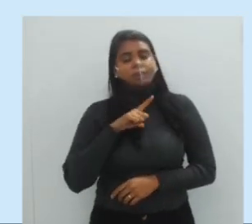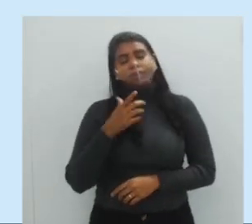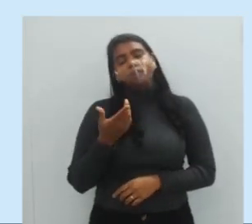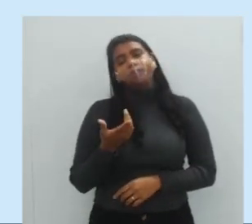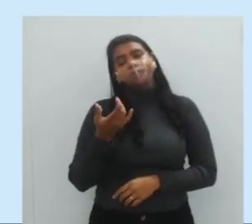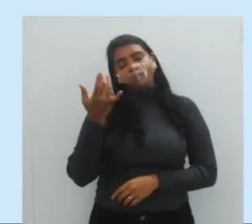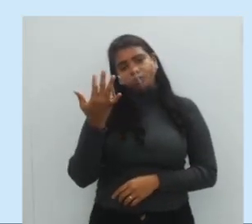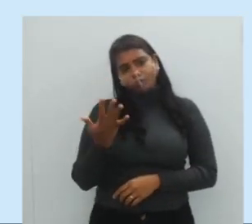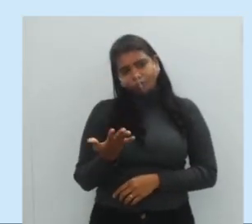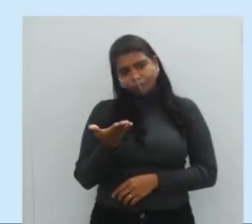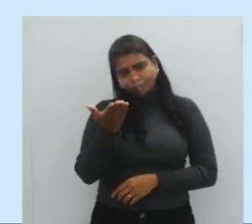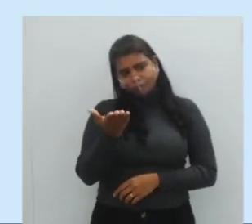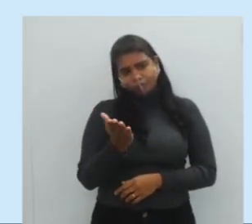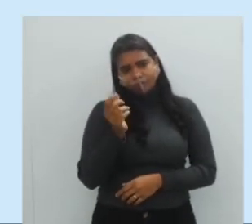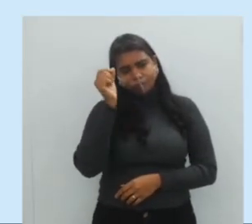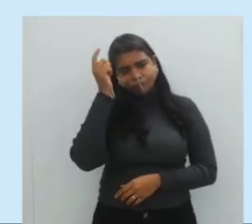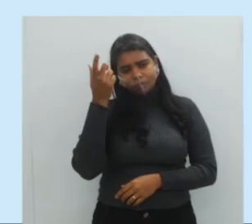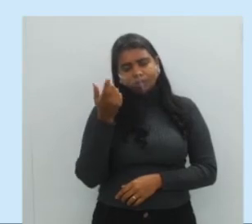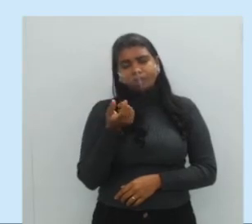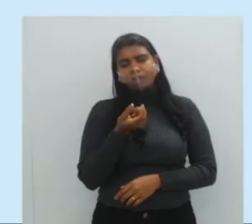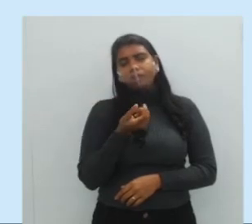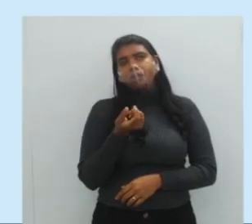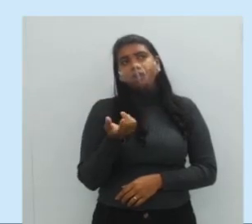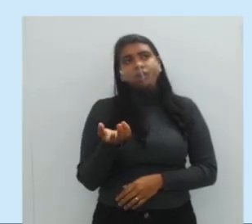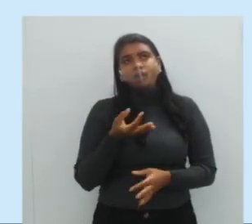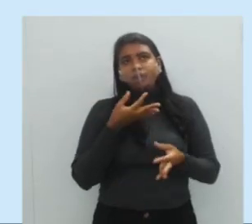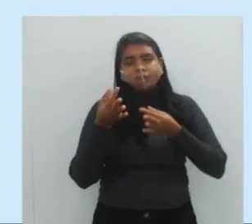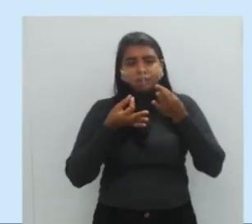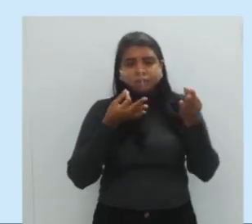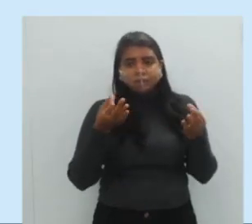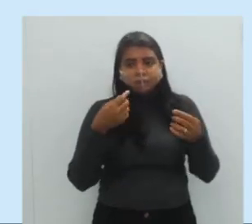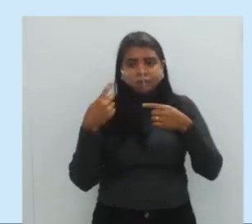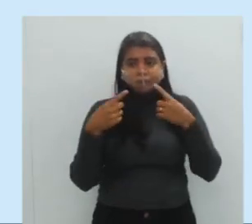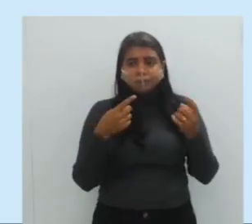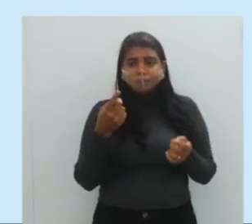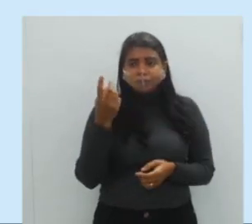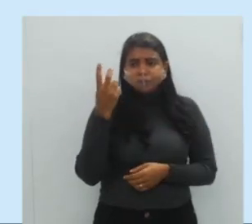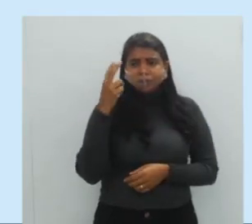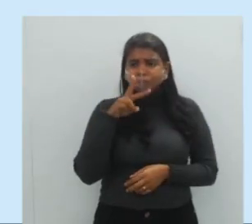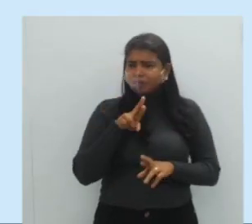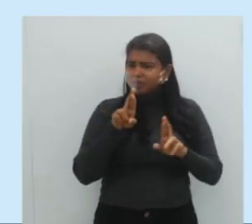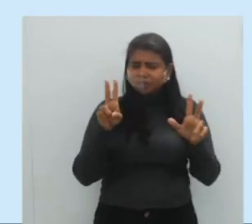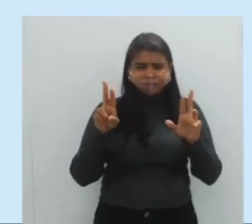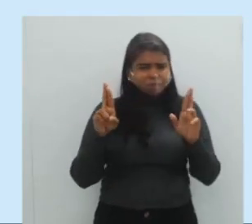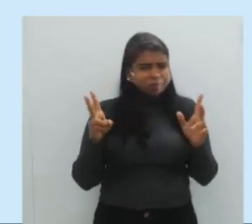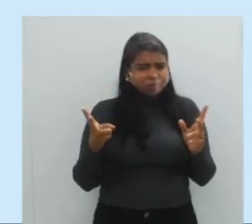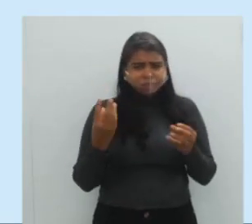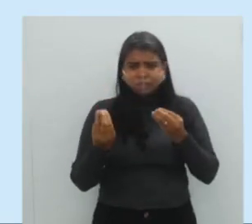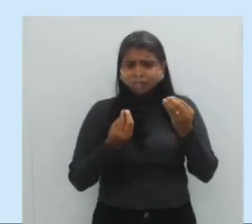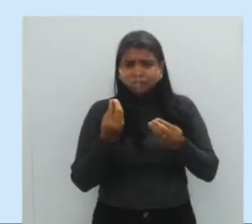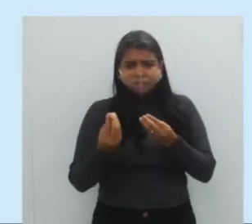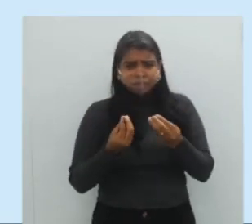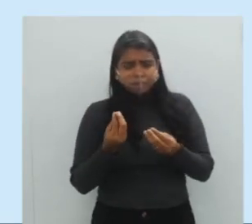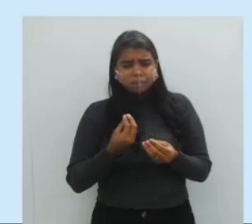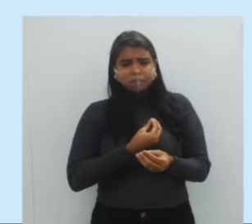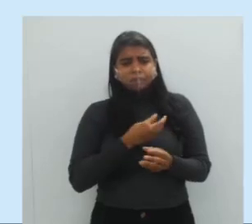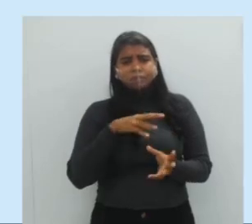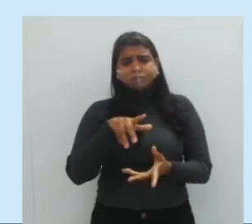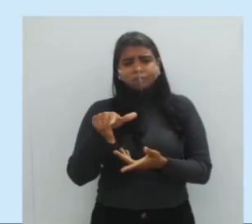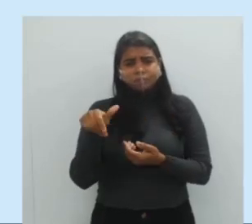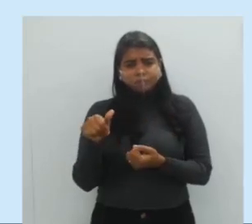tem, vou salientar, vou reforçar a ideia, cada um tem uma visão de mundo diferente sobre a formação,